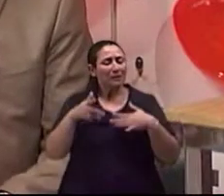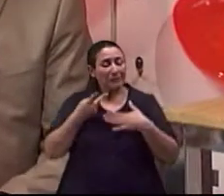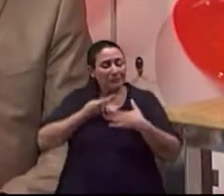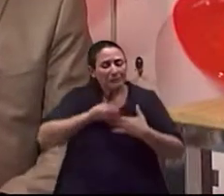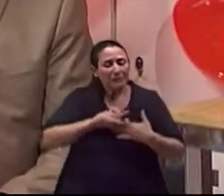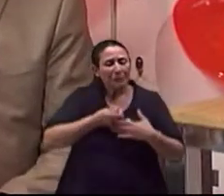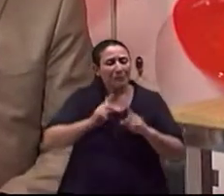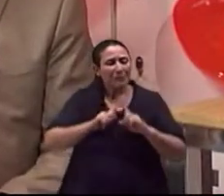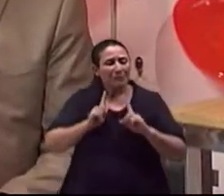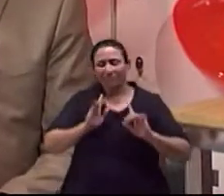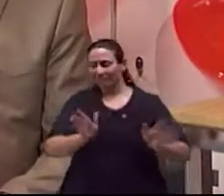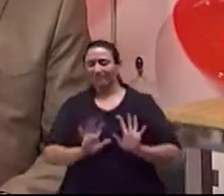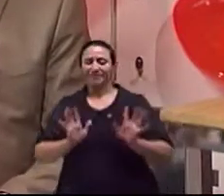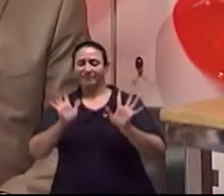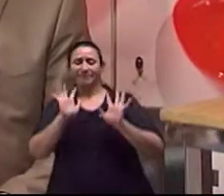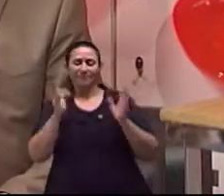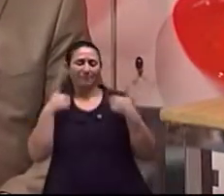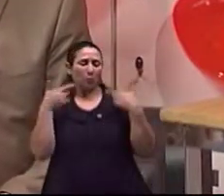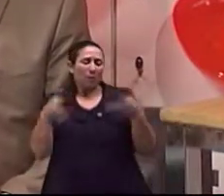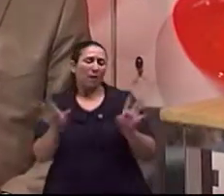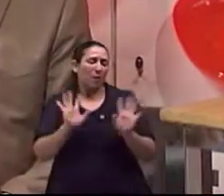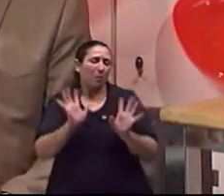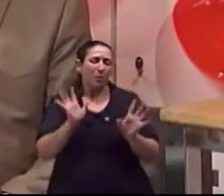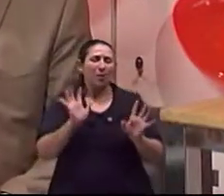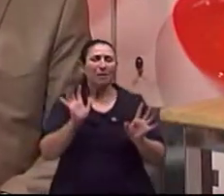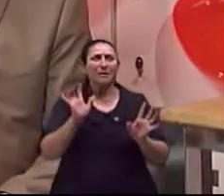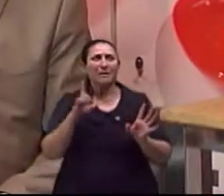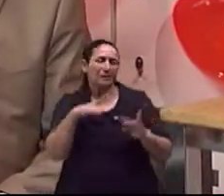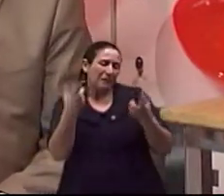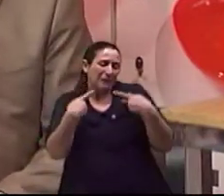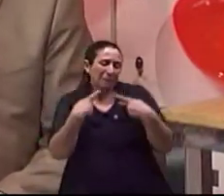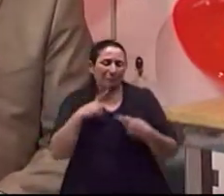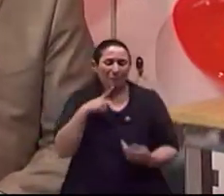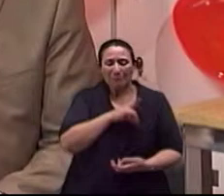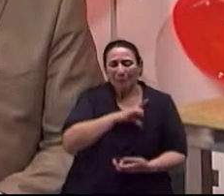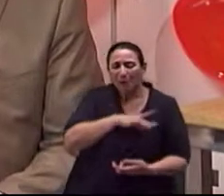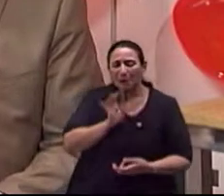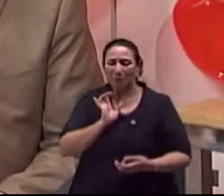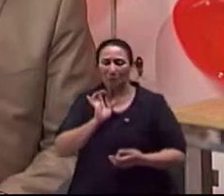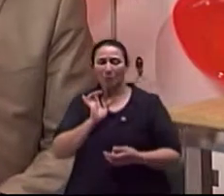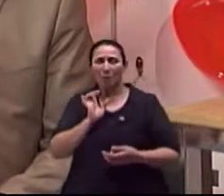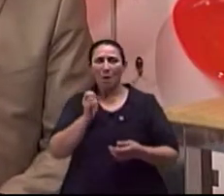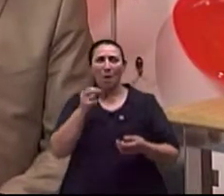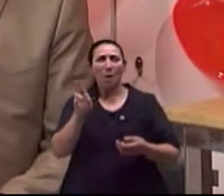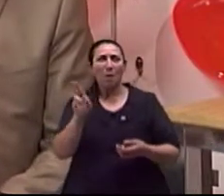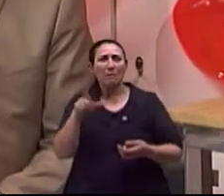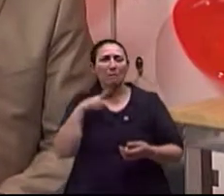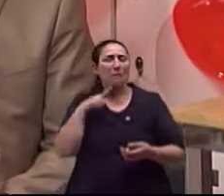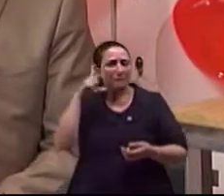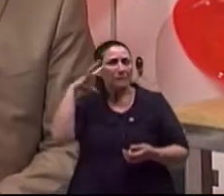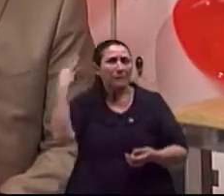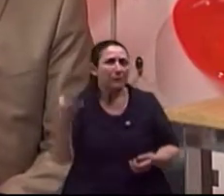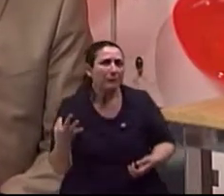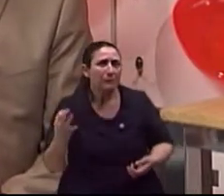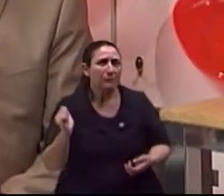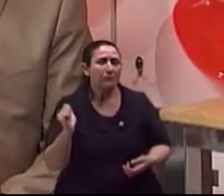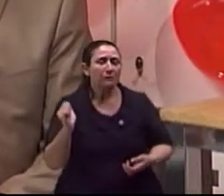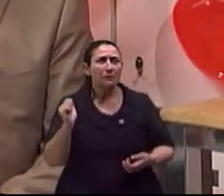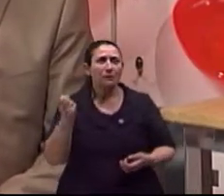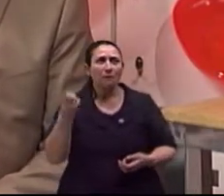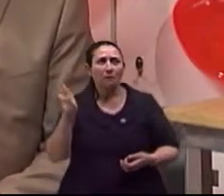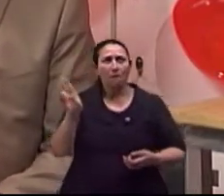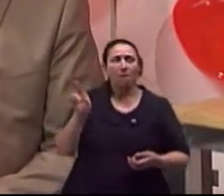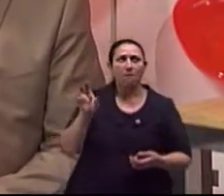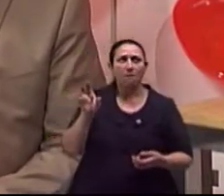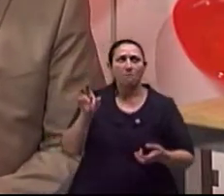sempre aparece algo em nós que nos fala de um medo ou nos fala de uma certeza que de alguma maneira Deixa